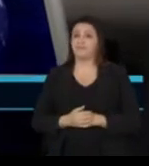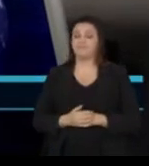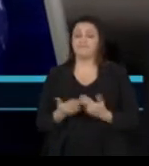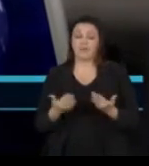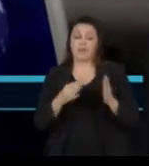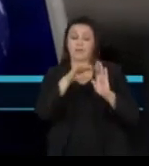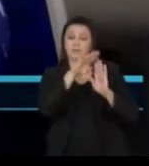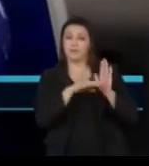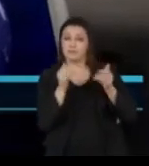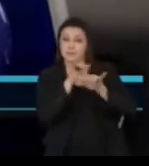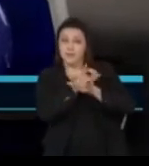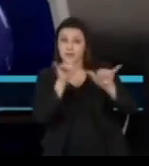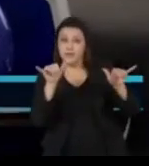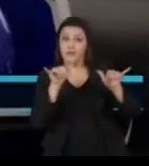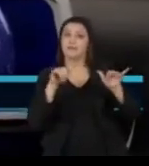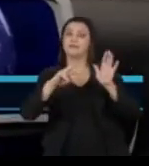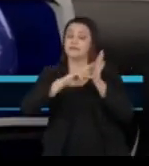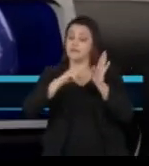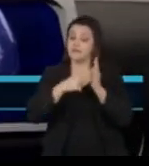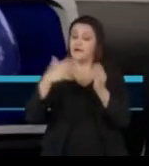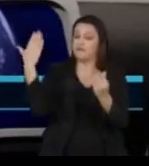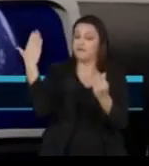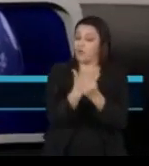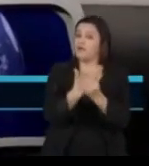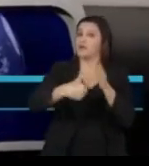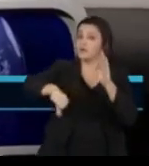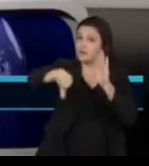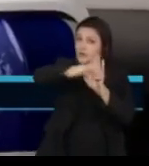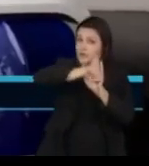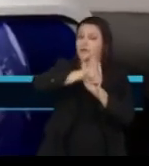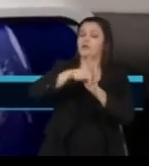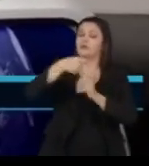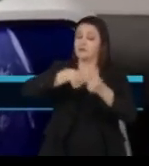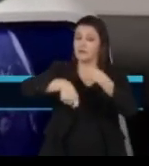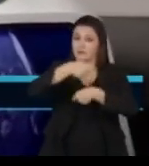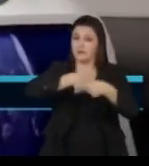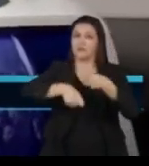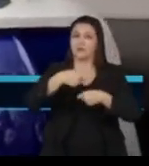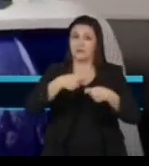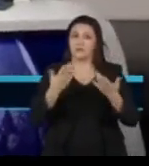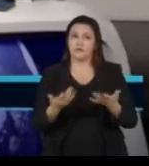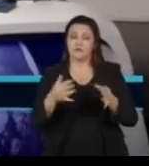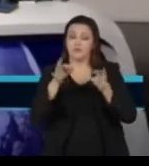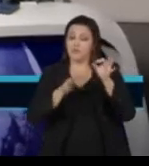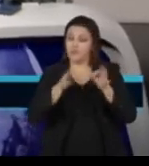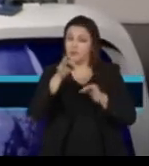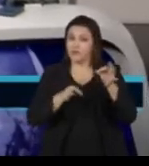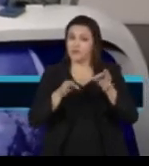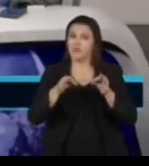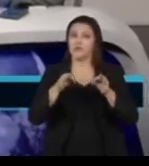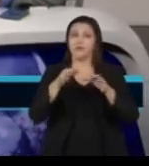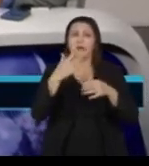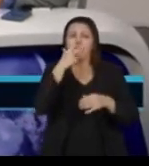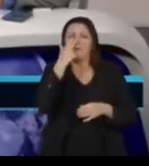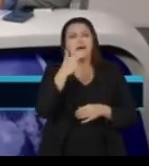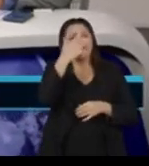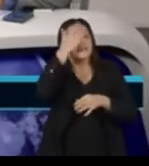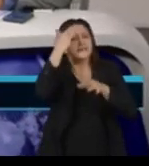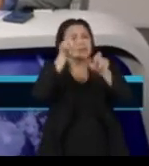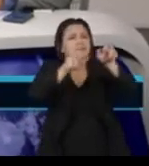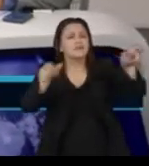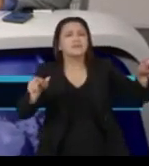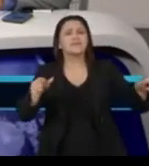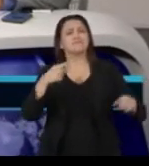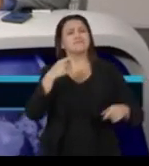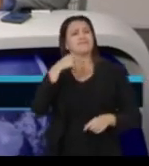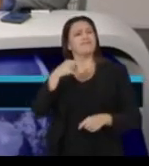matéria é processos criminais, né? Improbidade administrativa é justiça civil, né? Parece que os eleitores, como ele disse, não se importam com